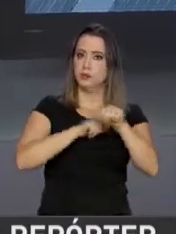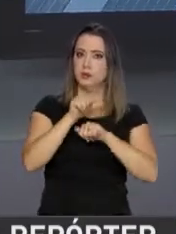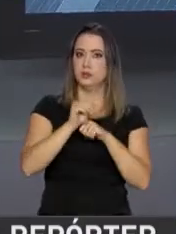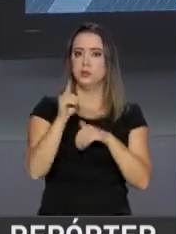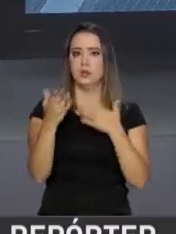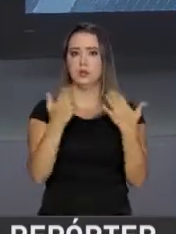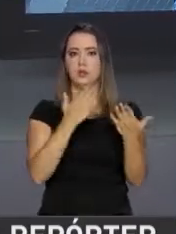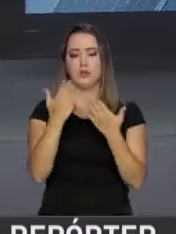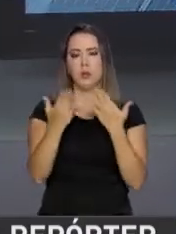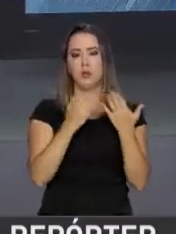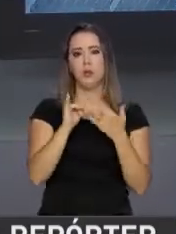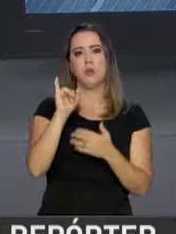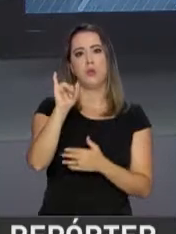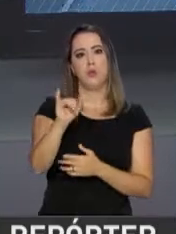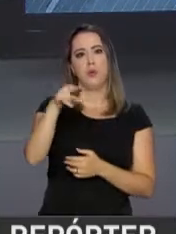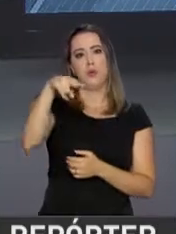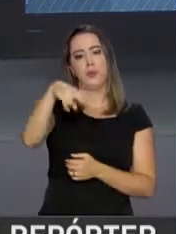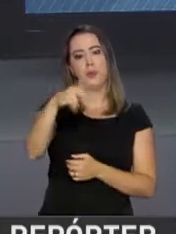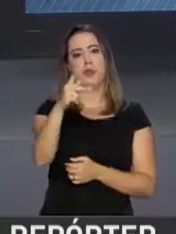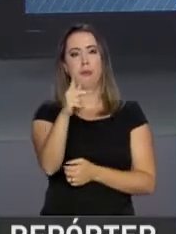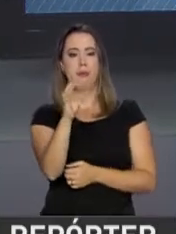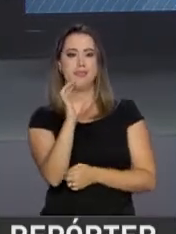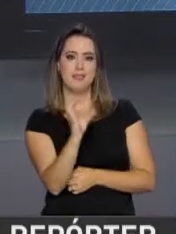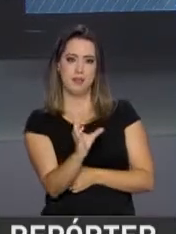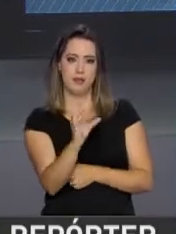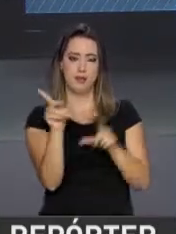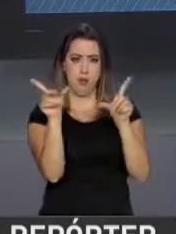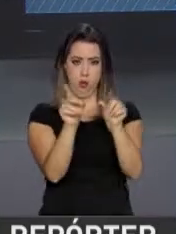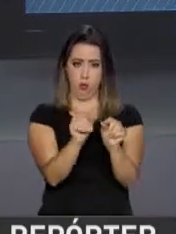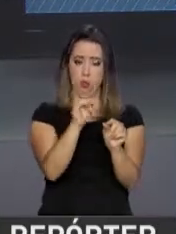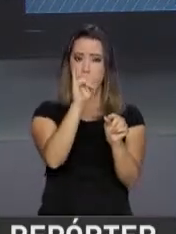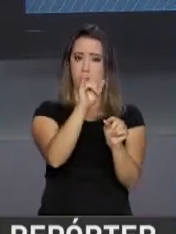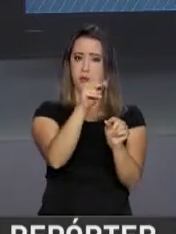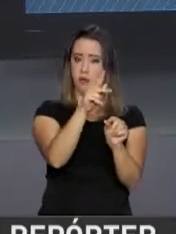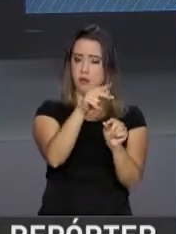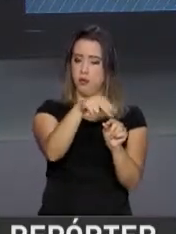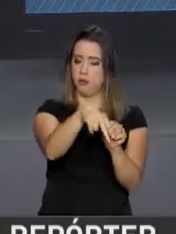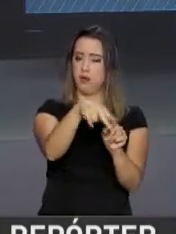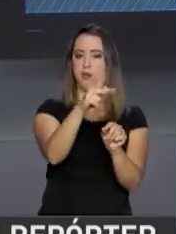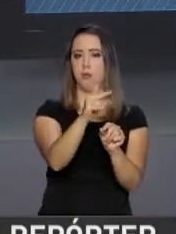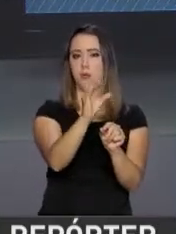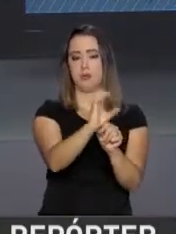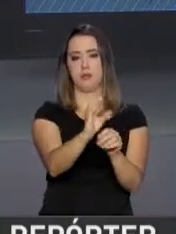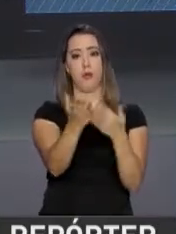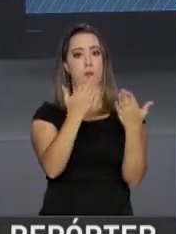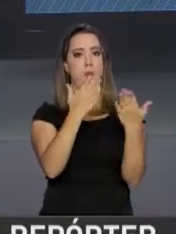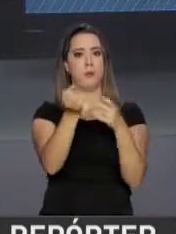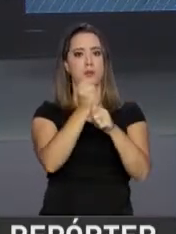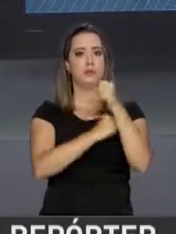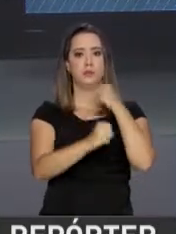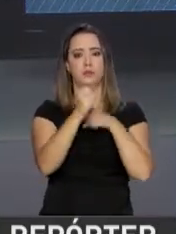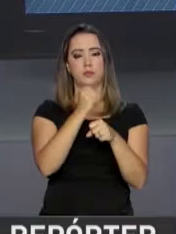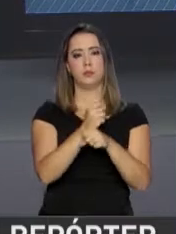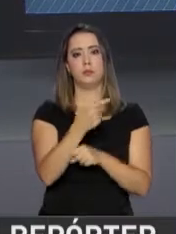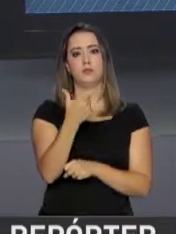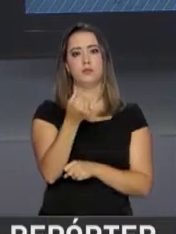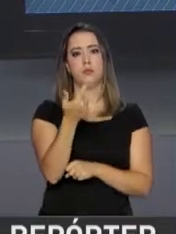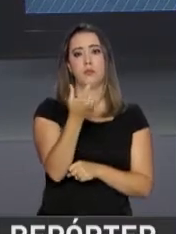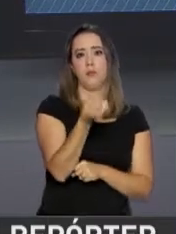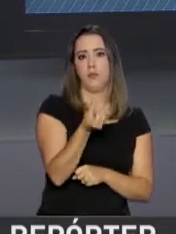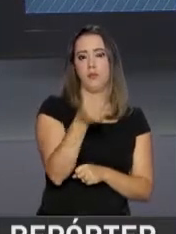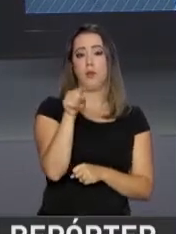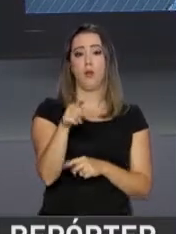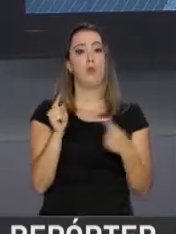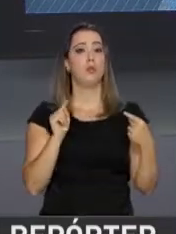com a variação do índice nacional de preços ao consumidor inpc do ano anterior no caso de 2016